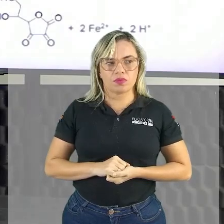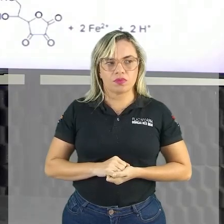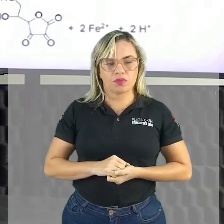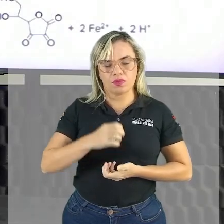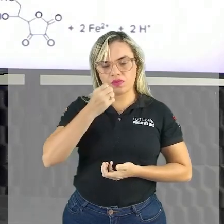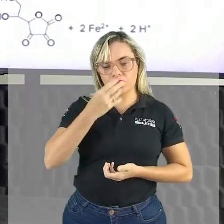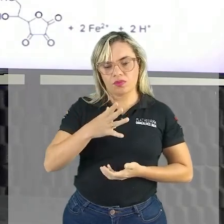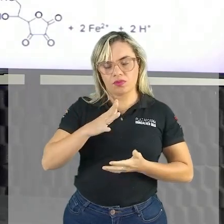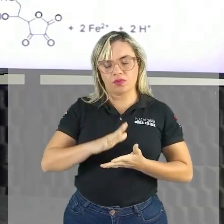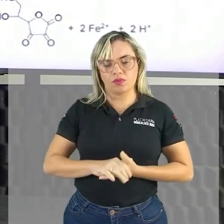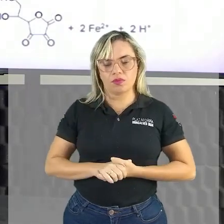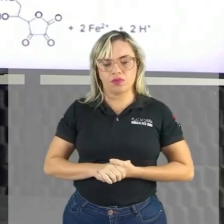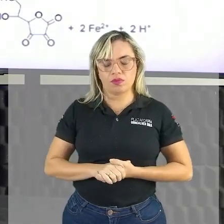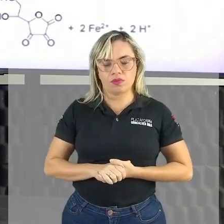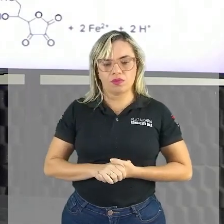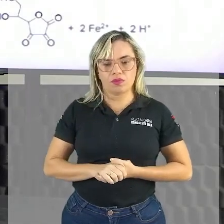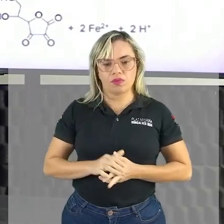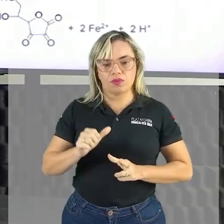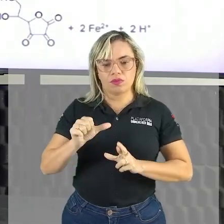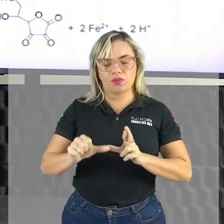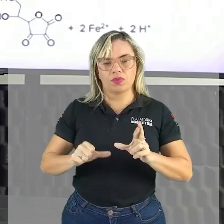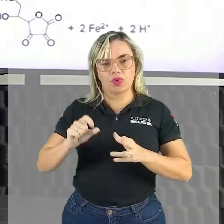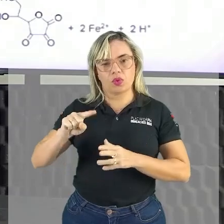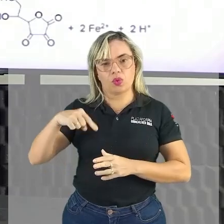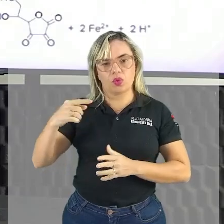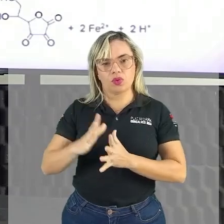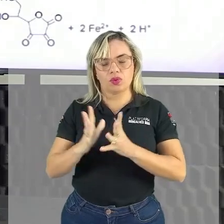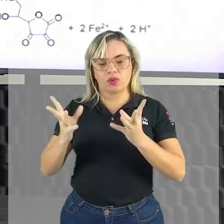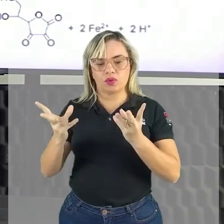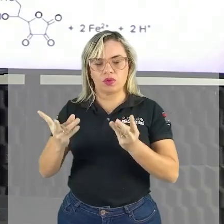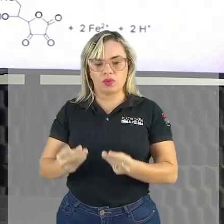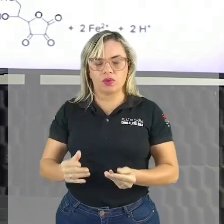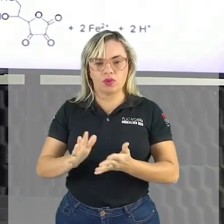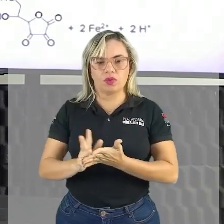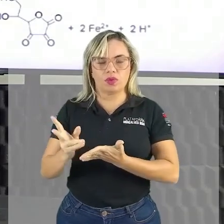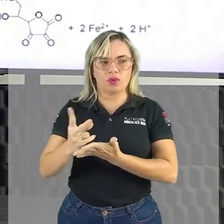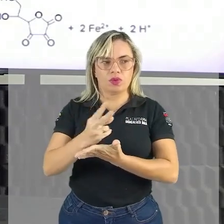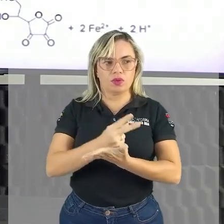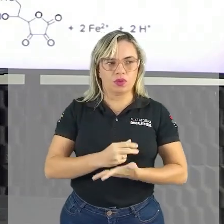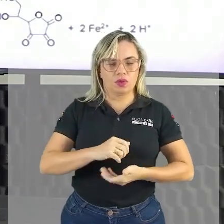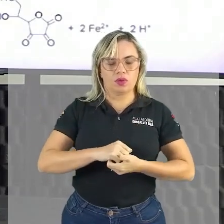Bom, desse lado aqui você tem outra substância. Vou desenhar aqui para você.